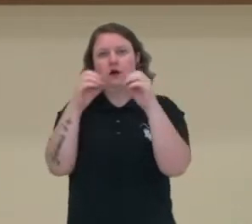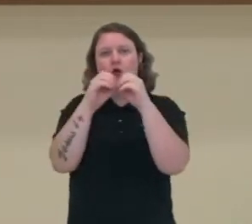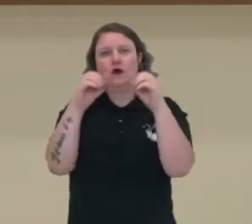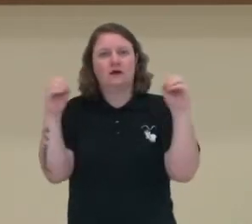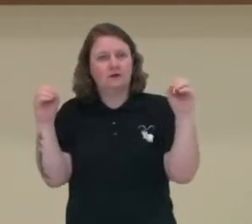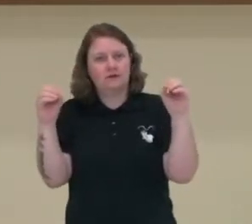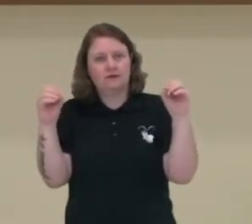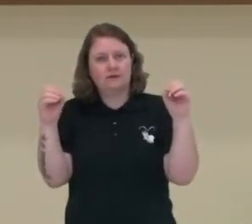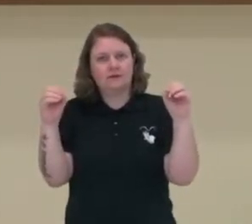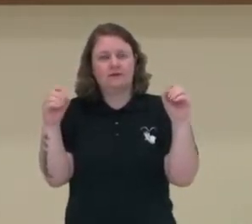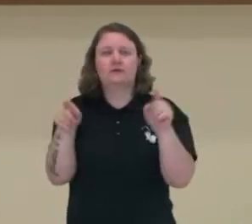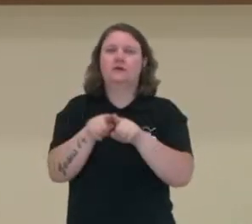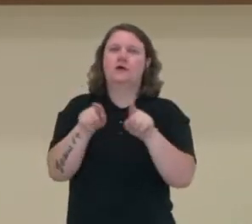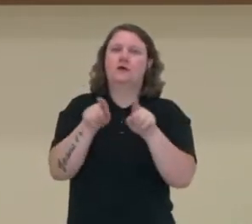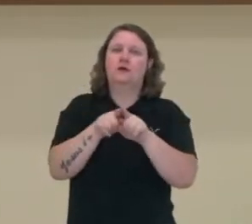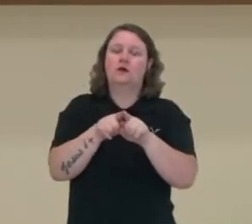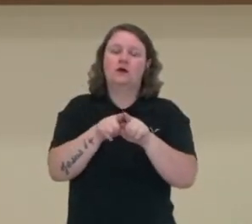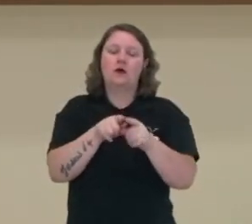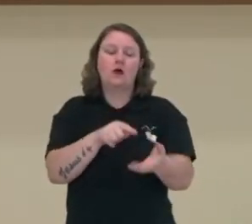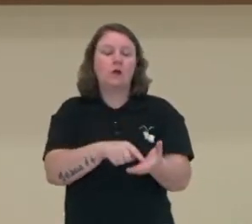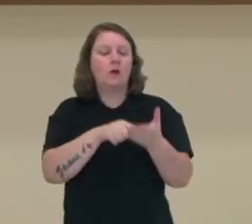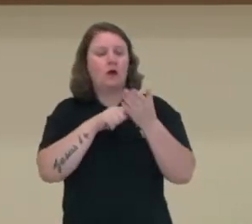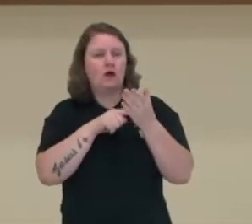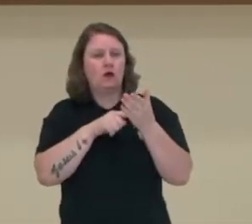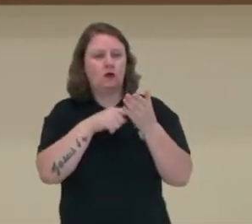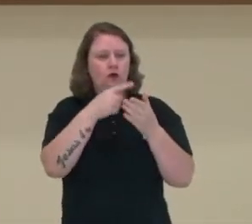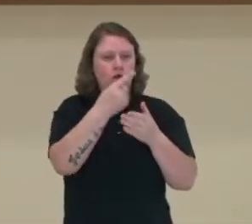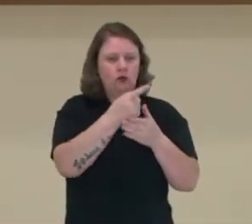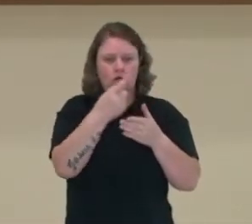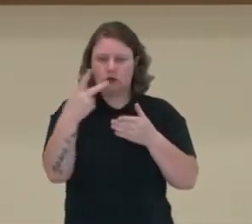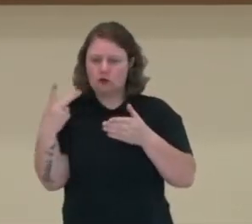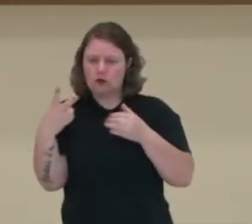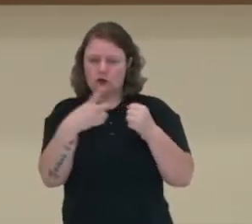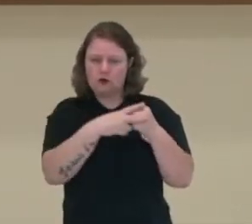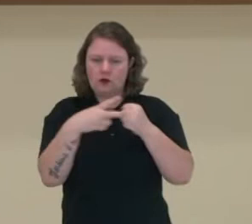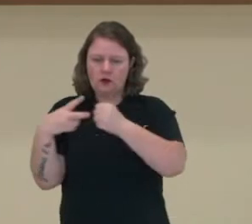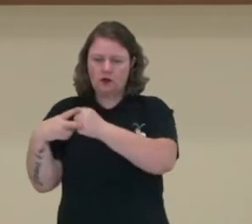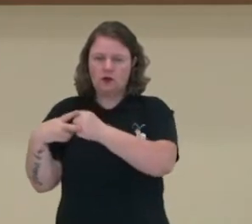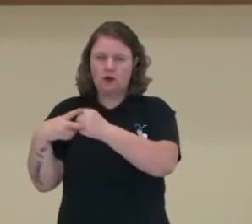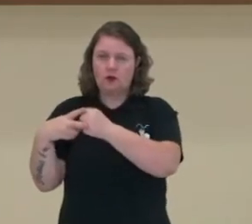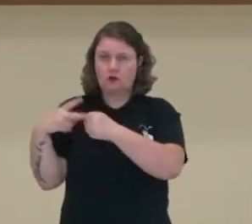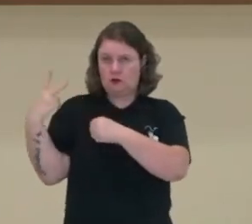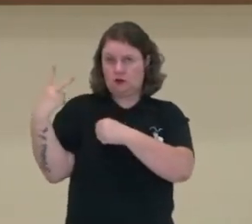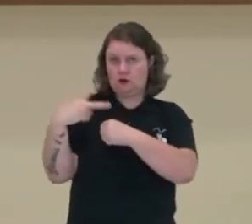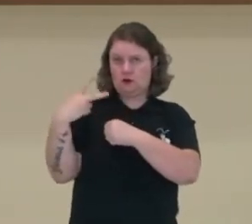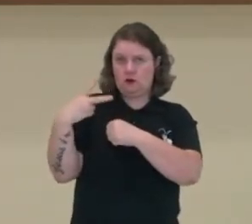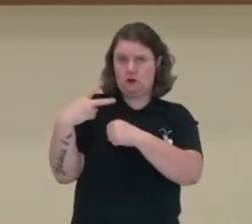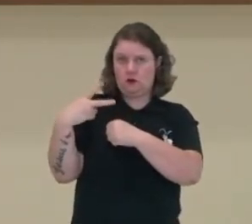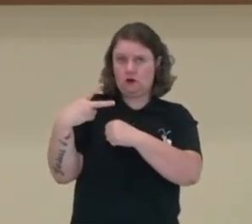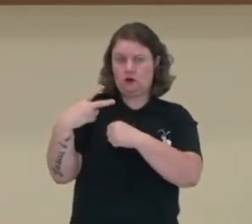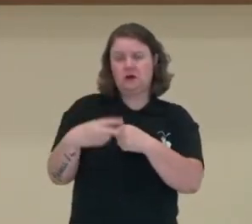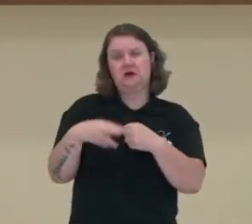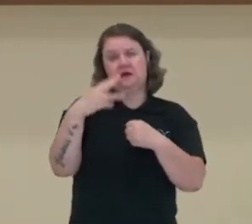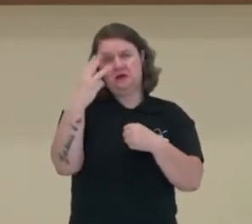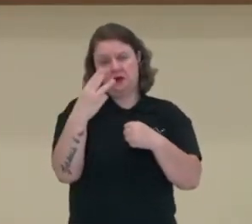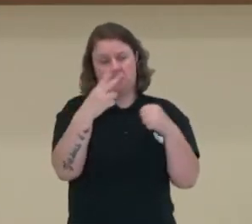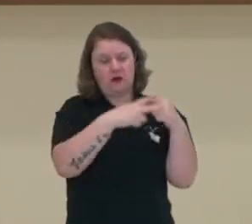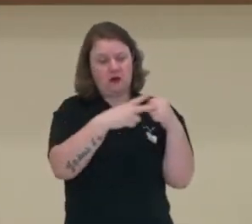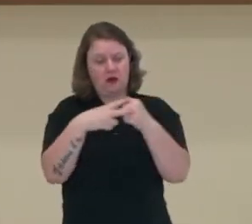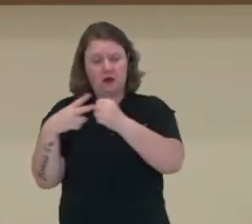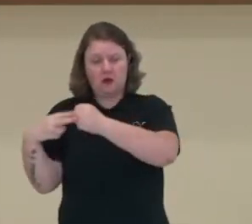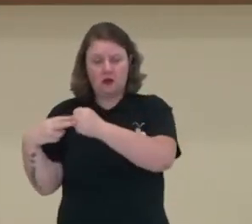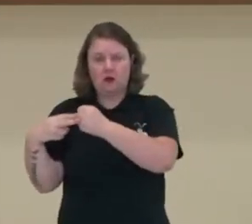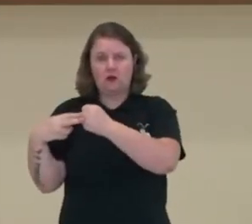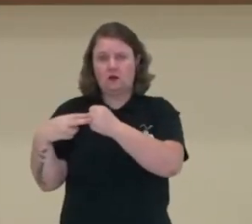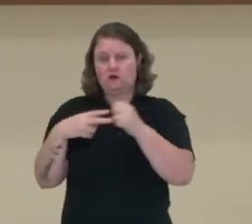orações. Então, num enunciado que tem ali dois verbos, está formando ali duas orações. Três verbos, três orações,